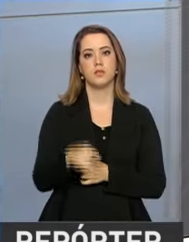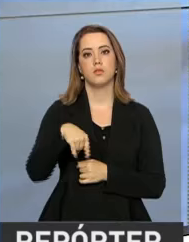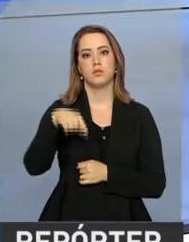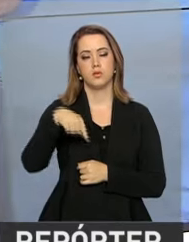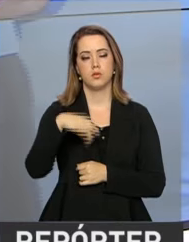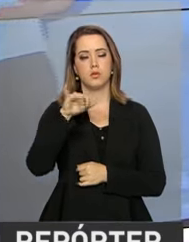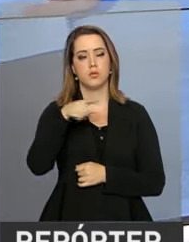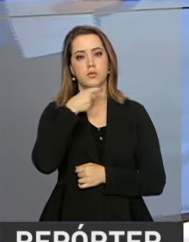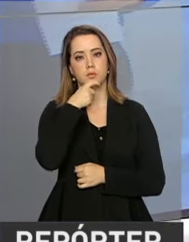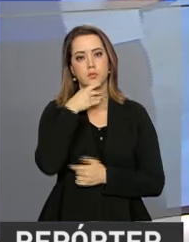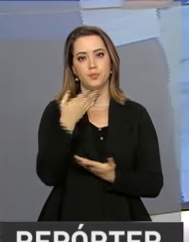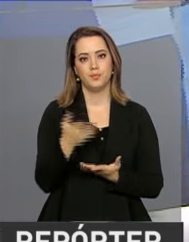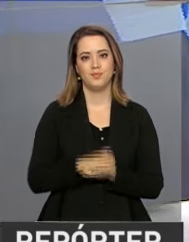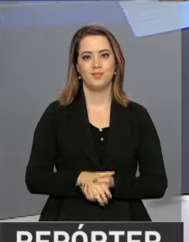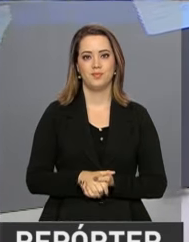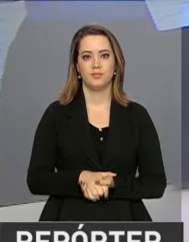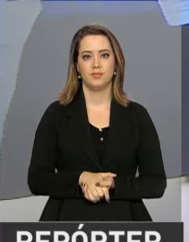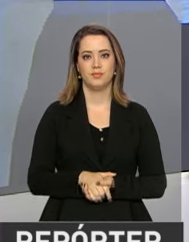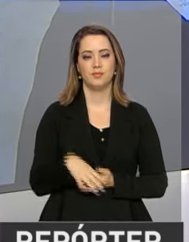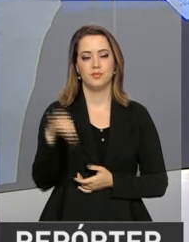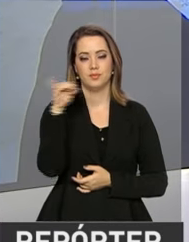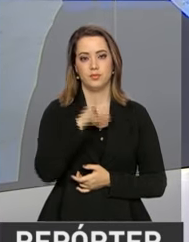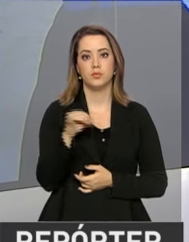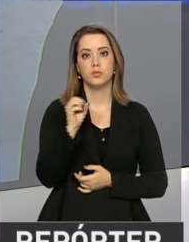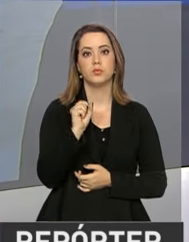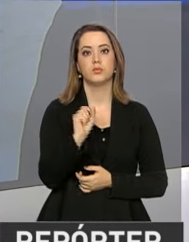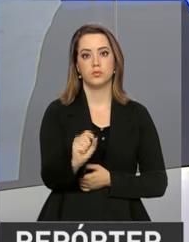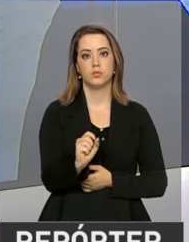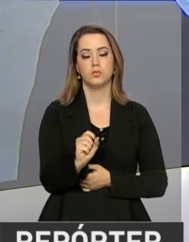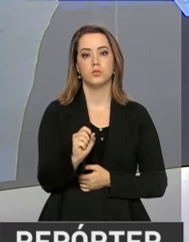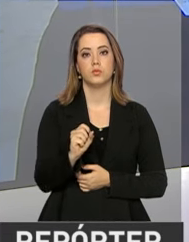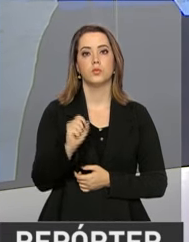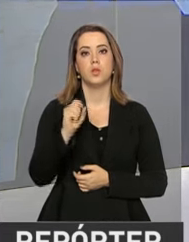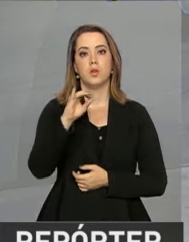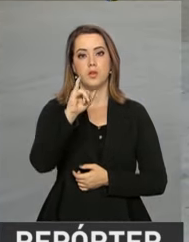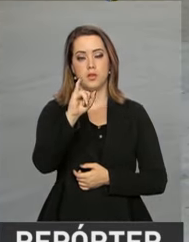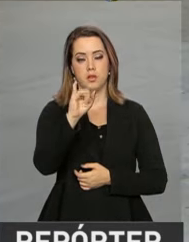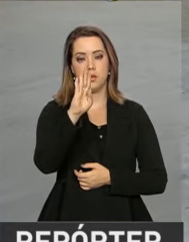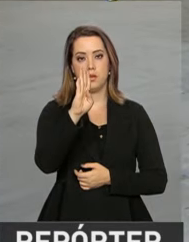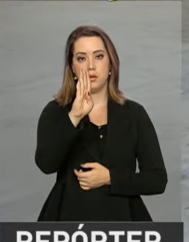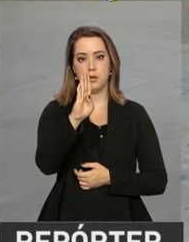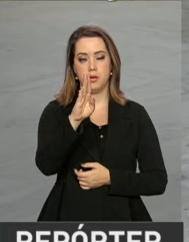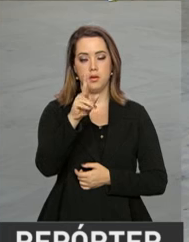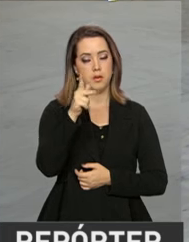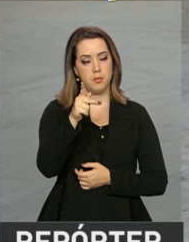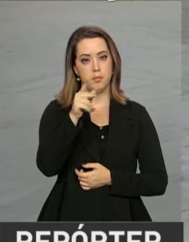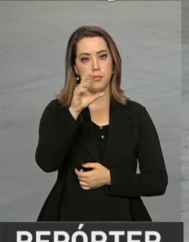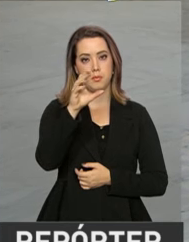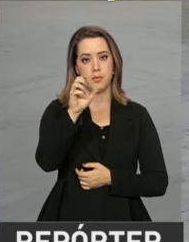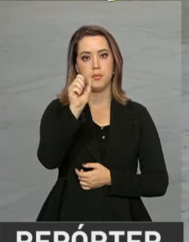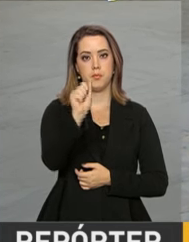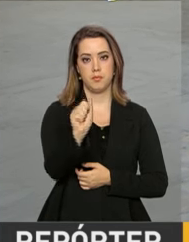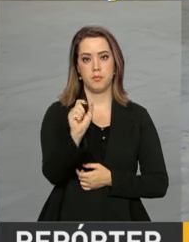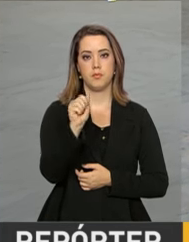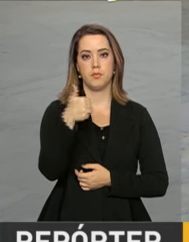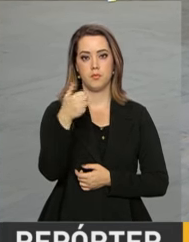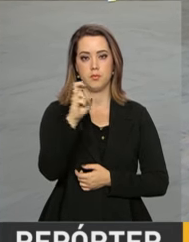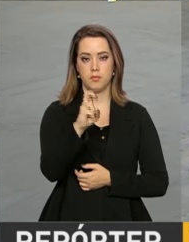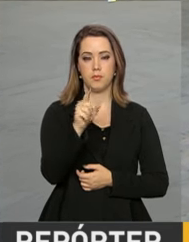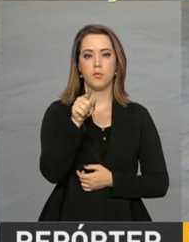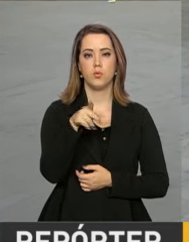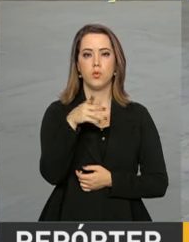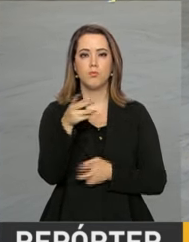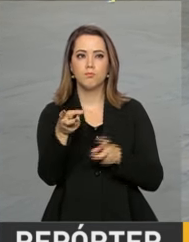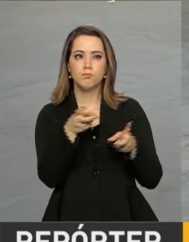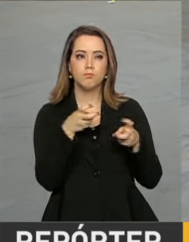Palácio do Planalto. Oi, Paola. Oi, Renata. Pois é, o IPCA 15, que é esse número divulgado pelo EBGE, é considerado uma prévia da